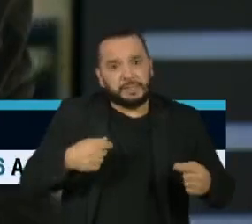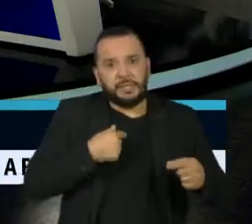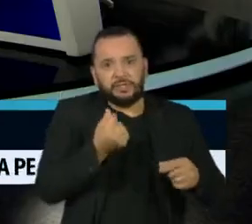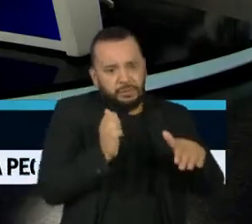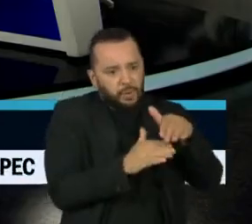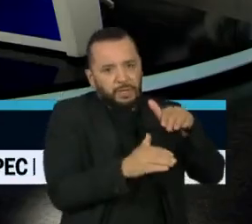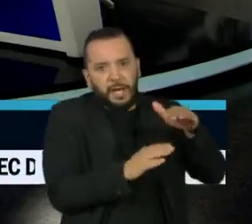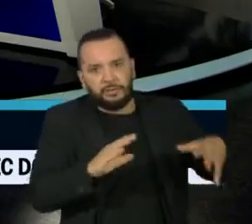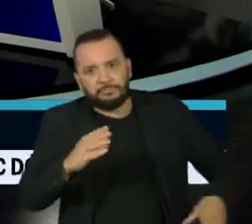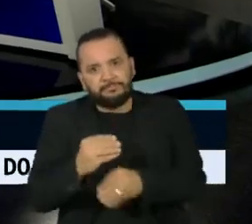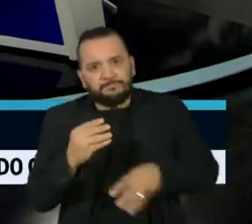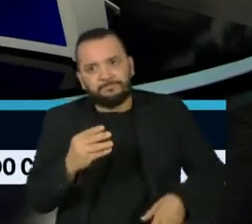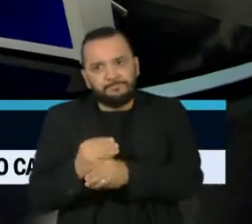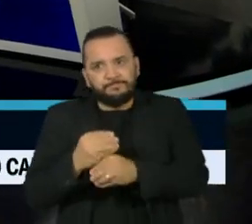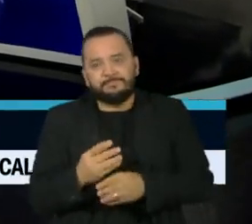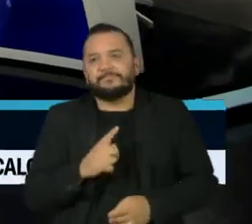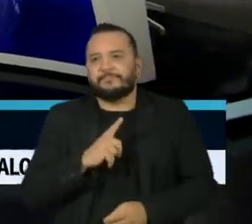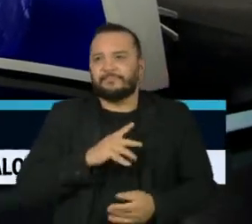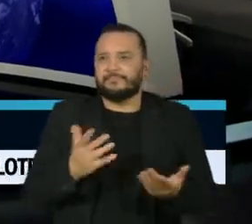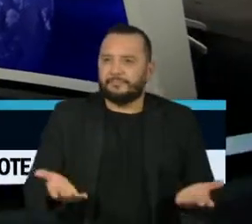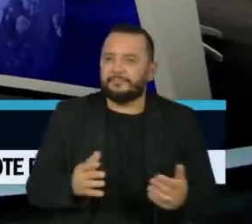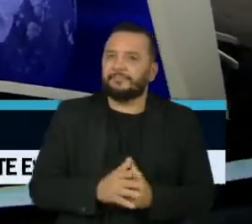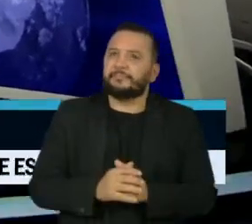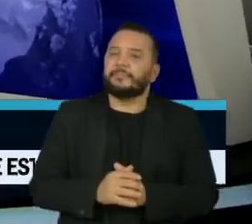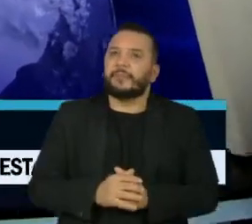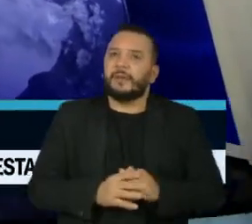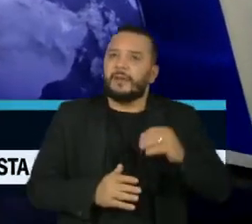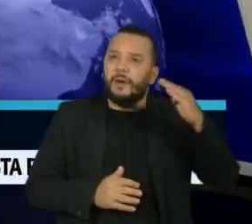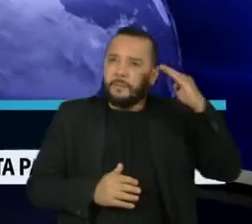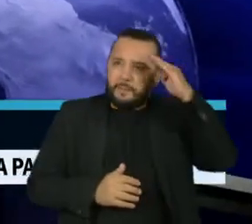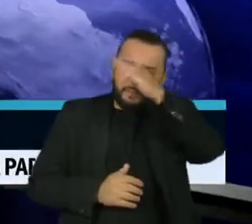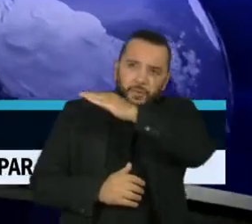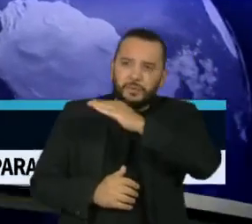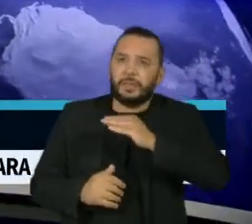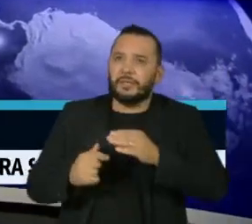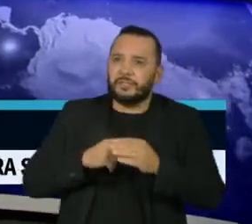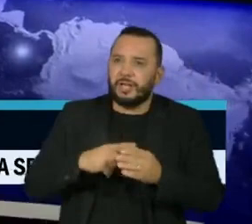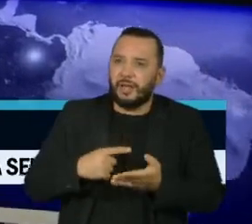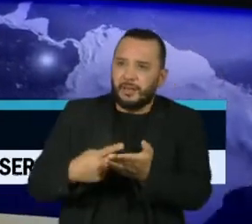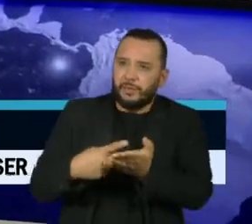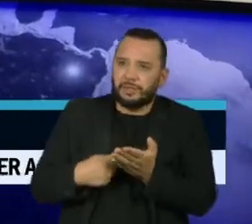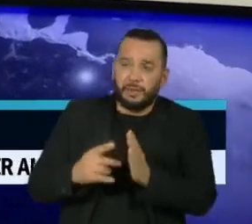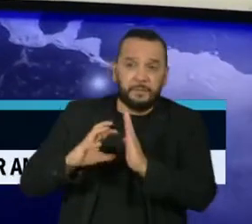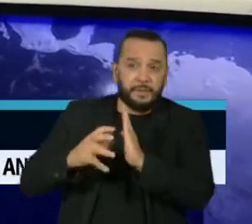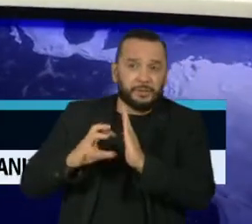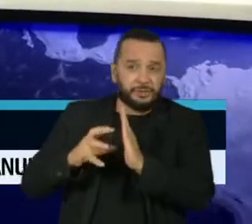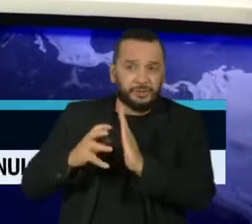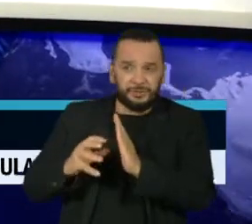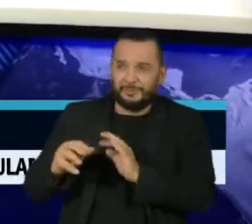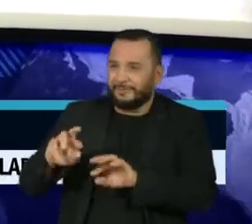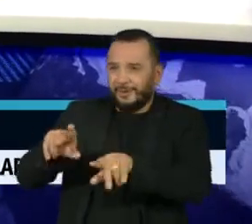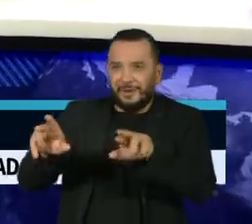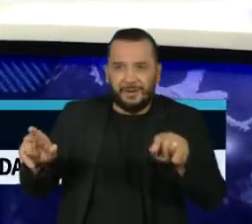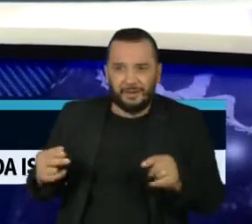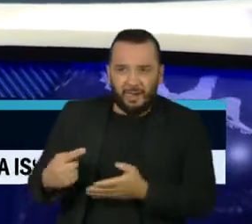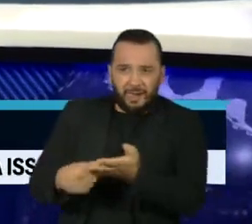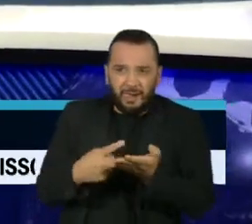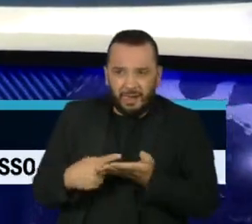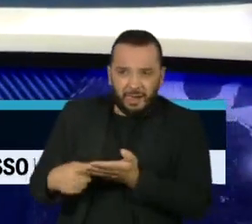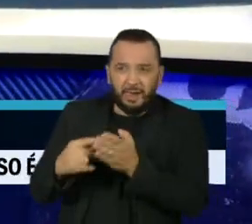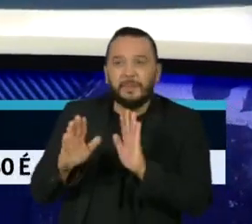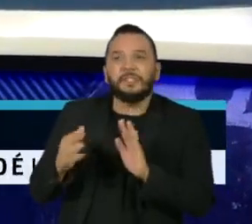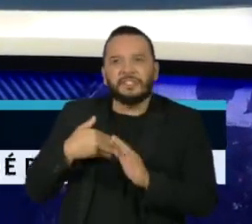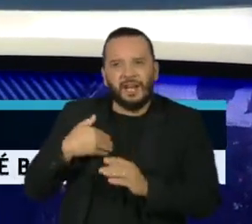É capaz mudando um pouquinho de assunto bolsonaro venha negociando aí com diversas legendas e Hoje houve uma especulação de que o presidente